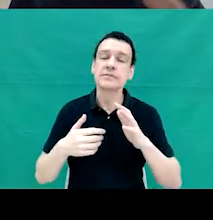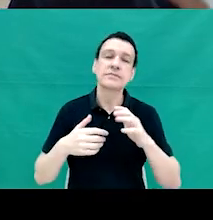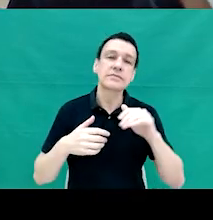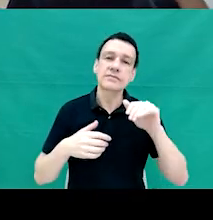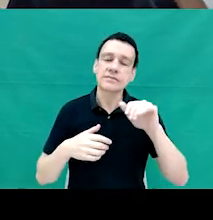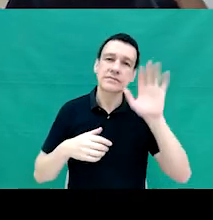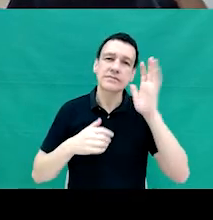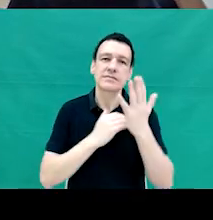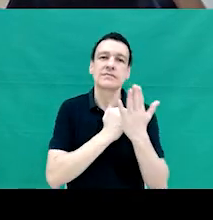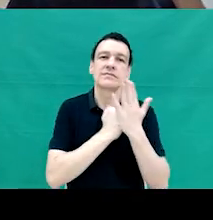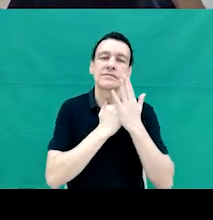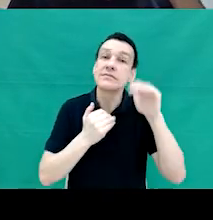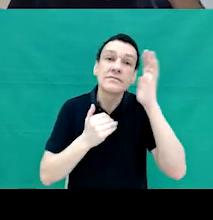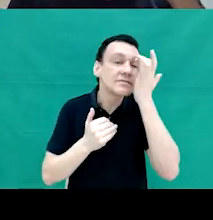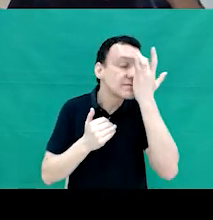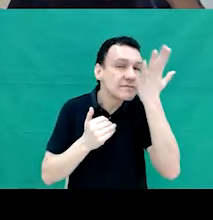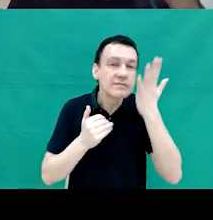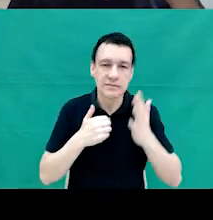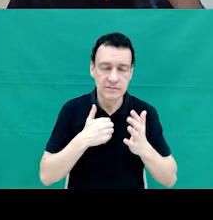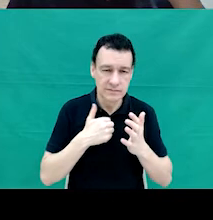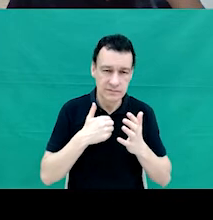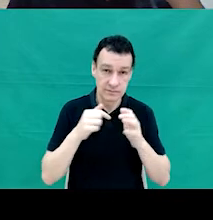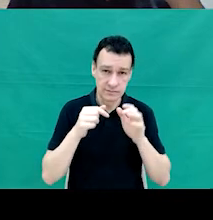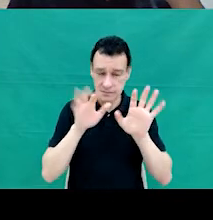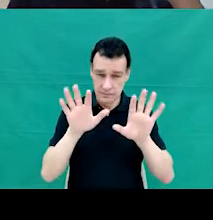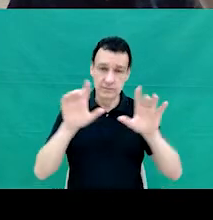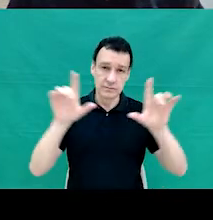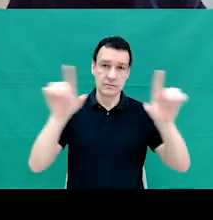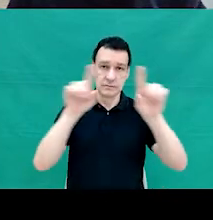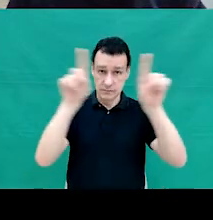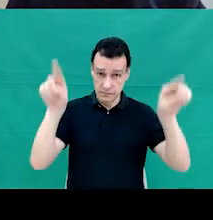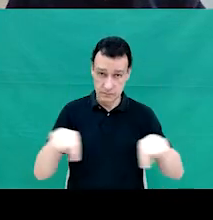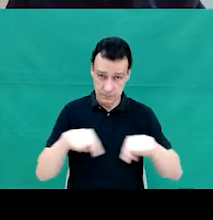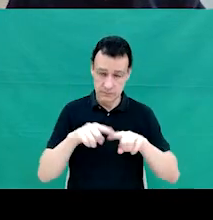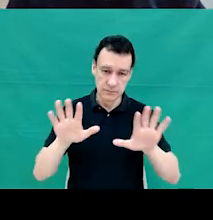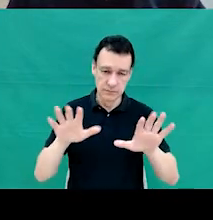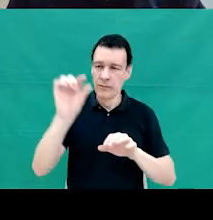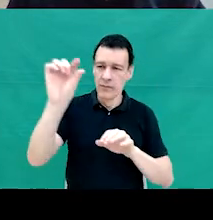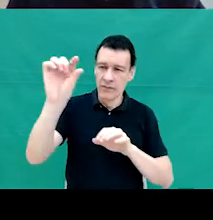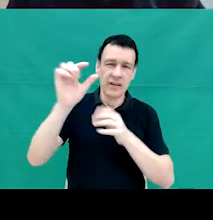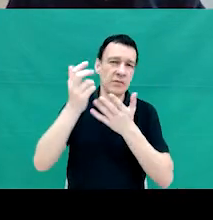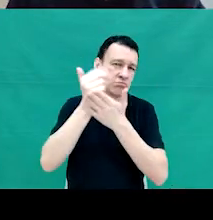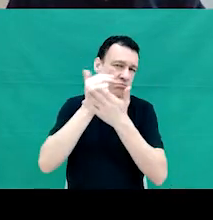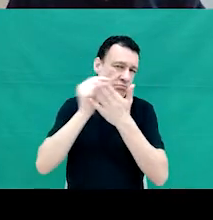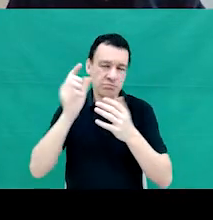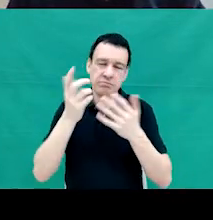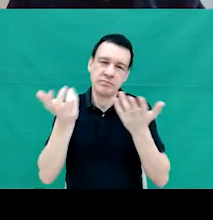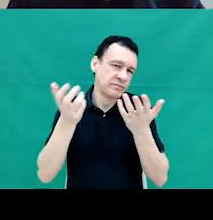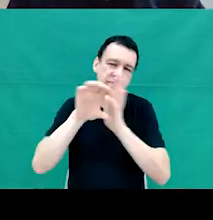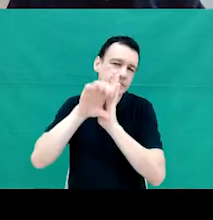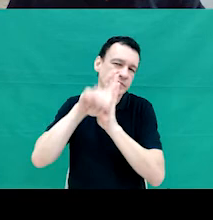em reconhecer um determinado ícone, um determinado conceito que está